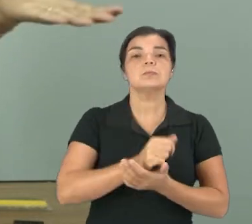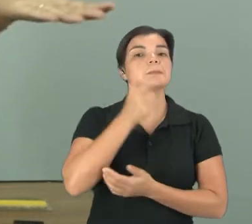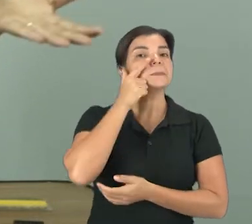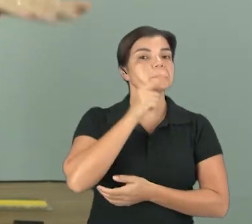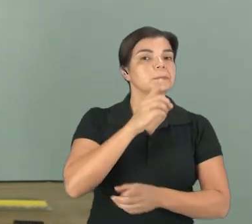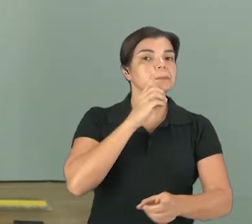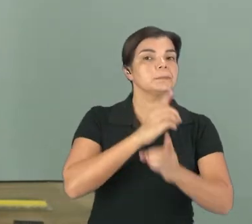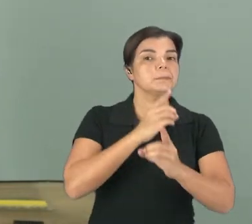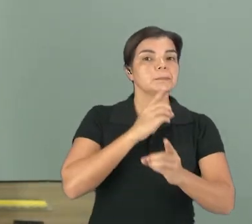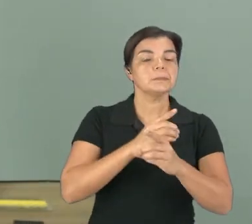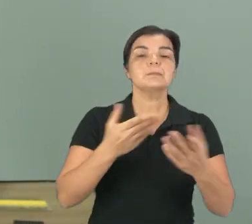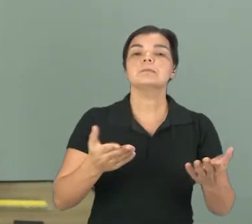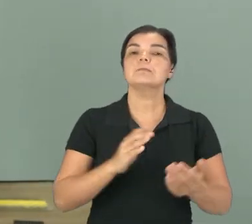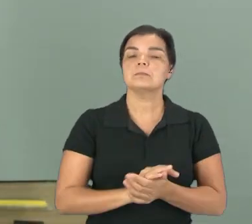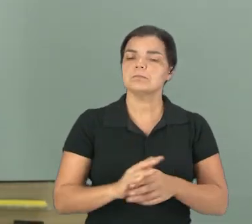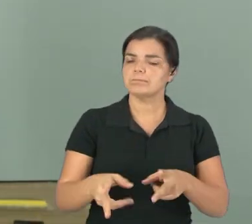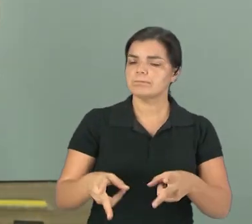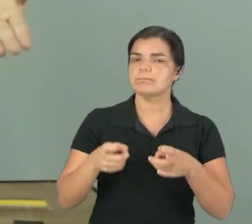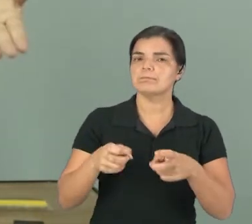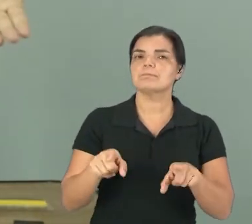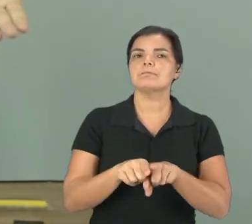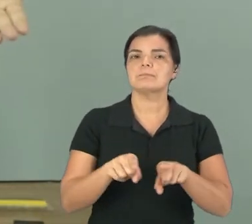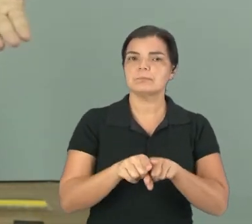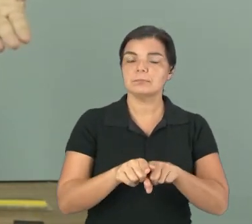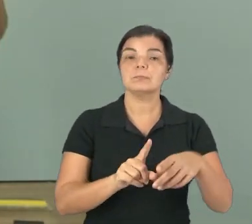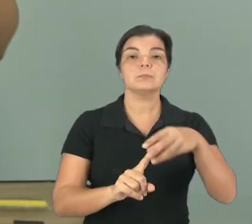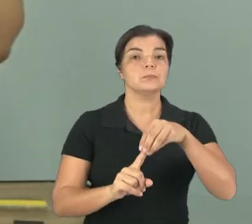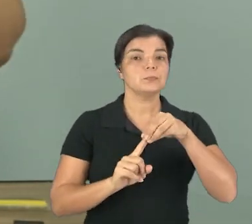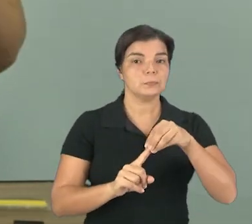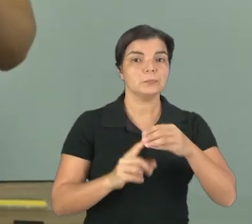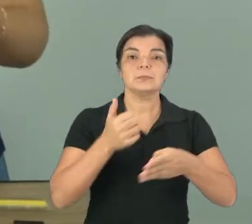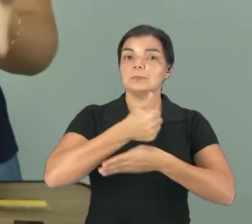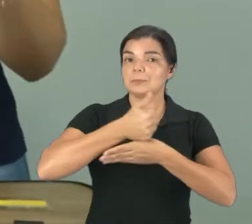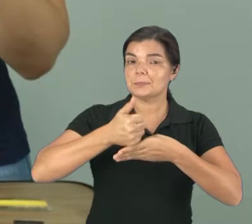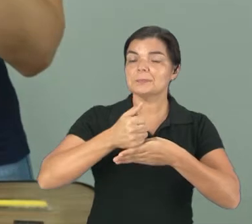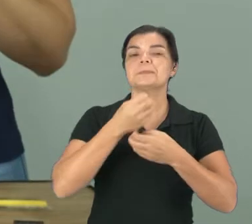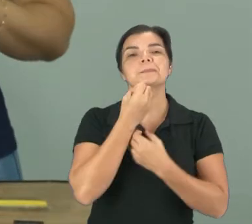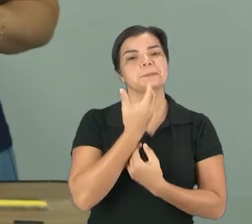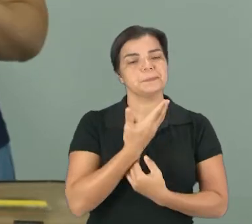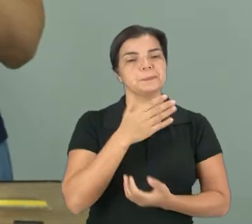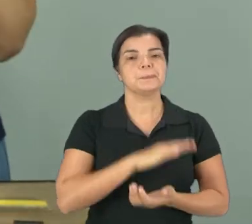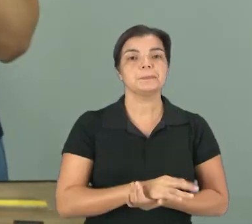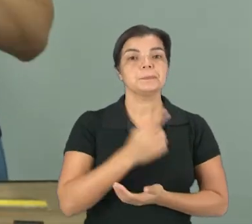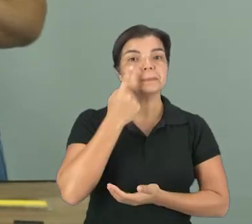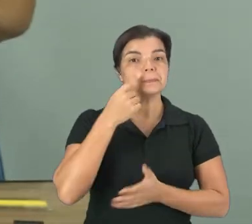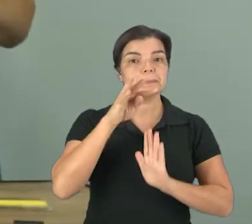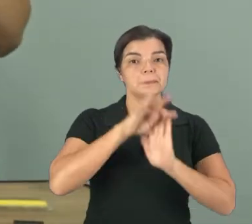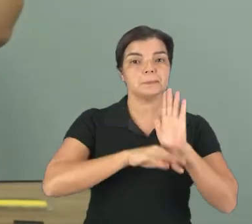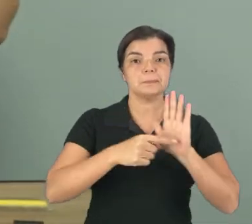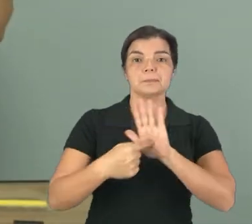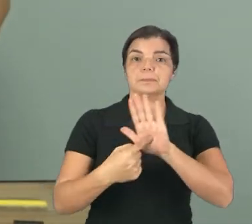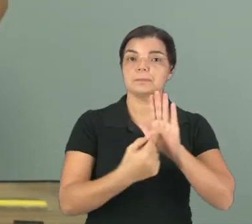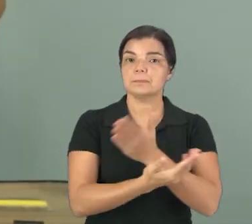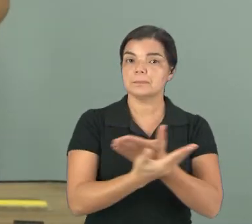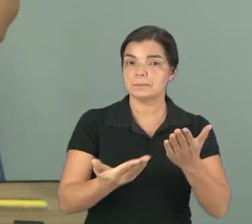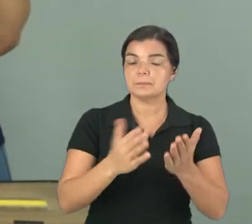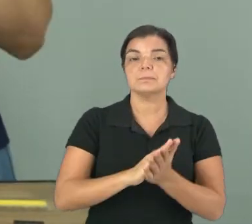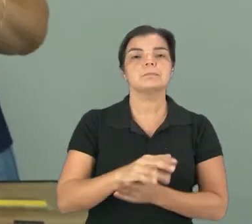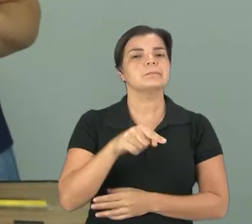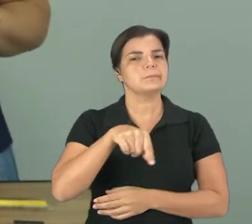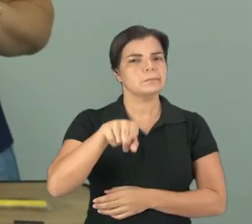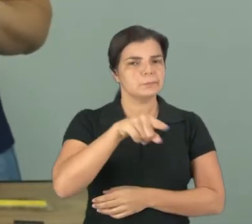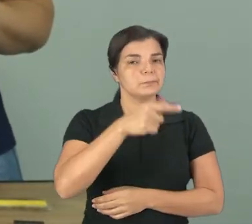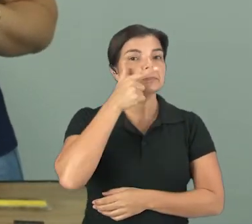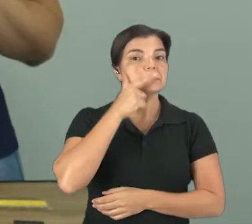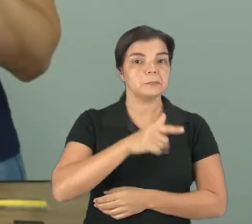conseguimos encontrar e perceber essa função moralizante? Muito bem, vamos lá no texto, deixa eu mostrar para você para conferir se